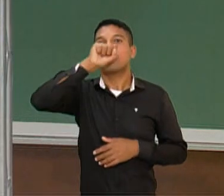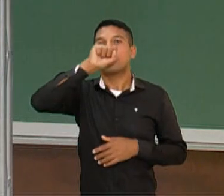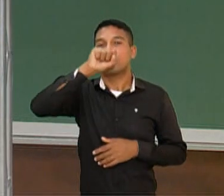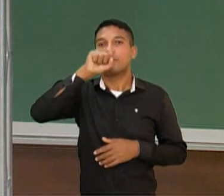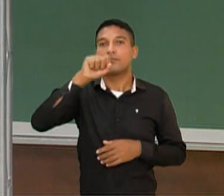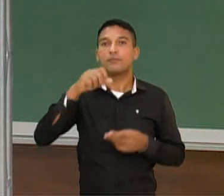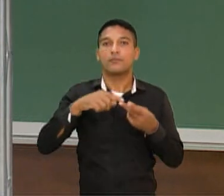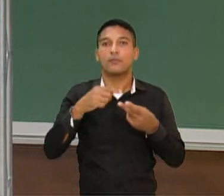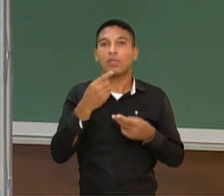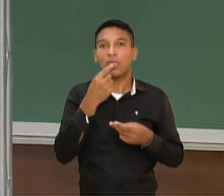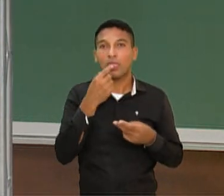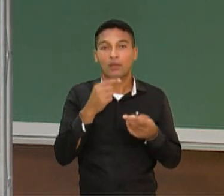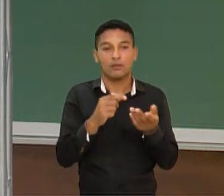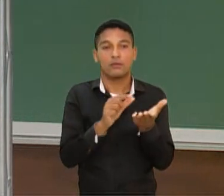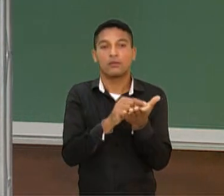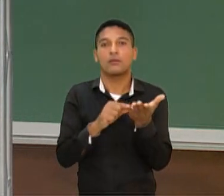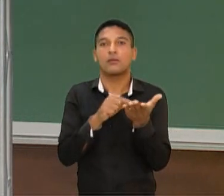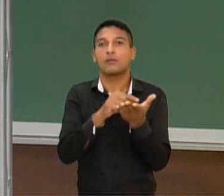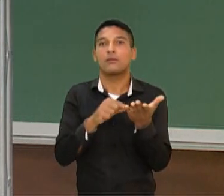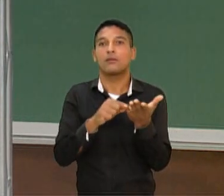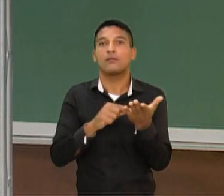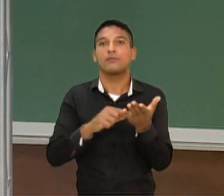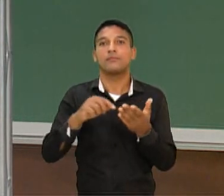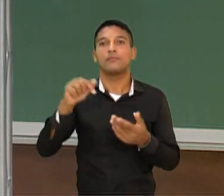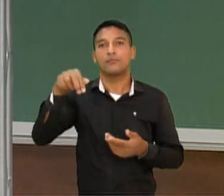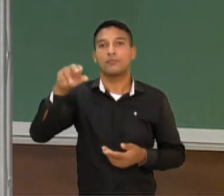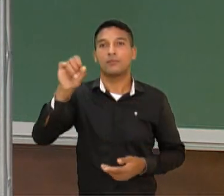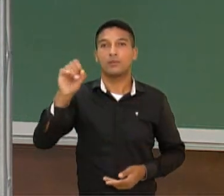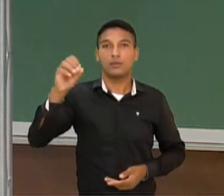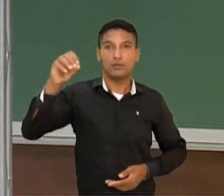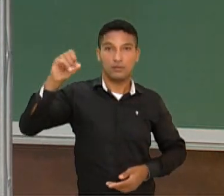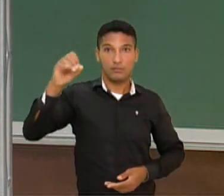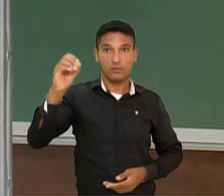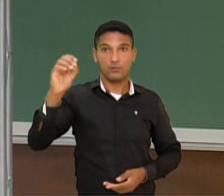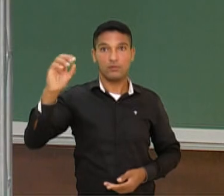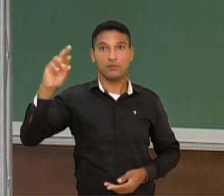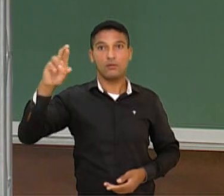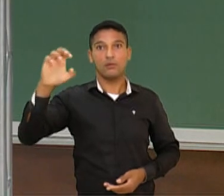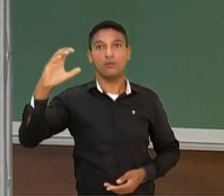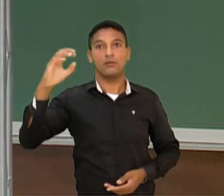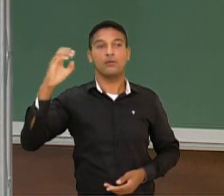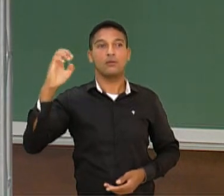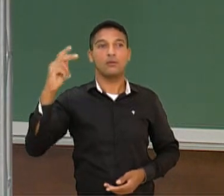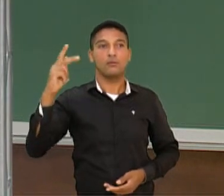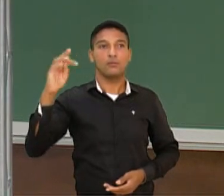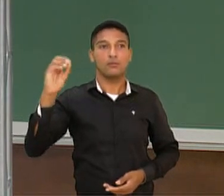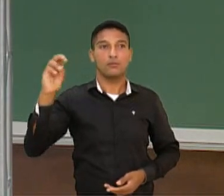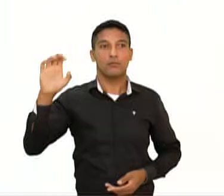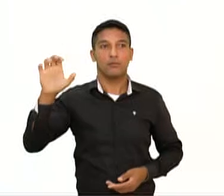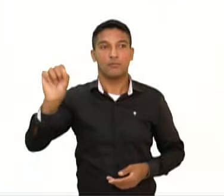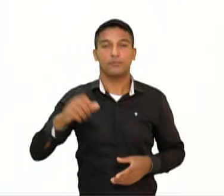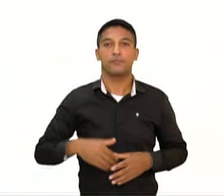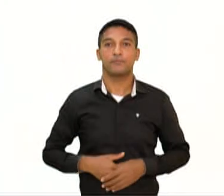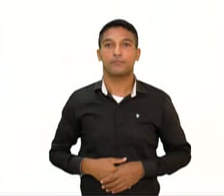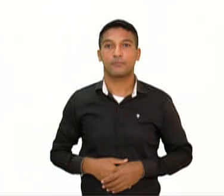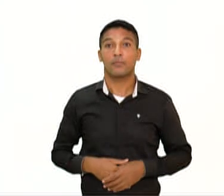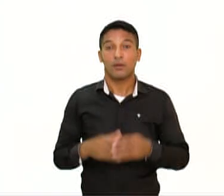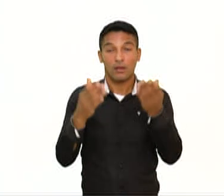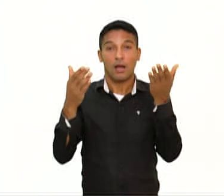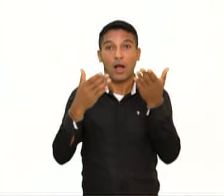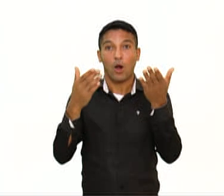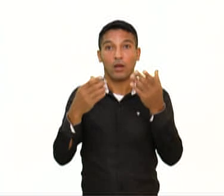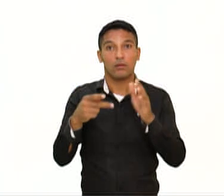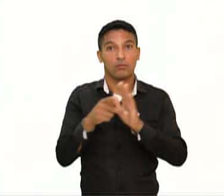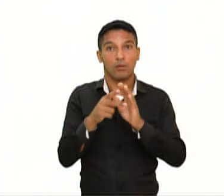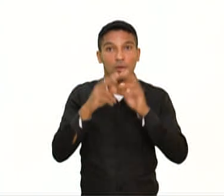quimiorreceptores. Tudo bem? Prosseguindo aqui, nós vamos falar sobre o sistema sensorial, localizando sobre a visão. E eu vou deixar aqui um